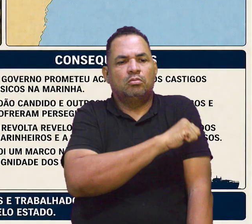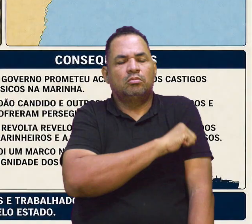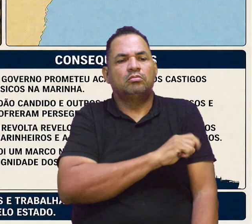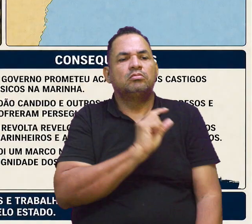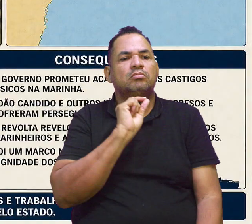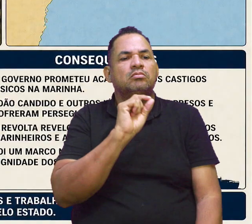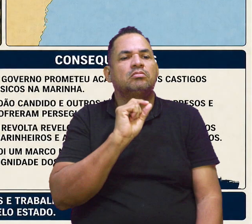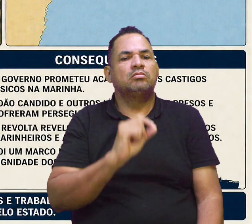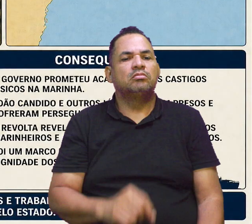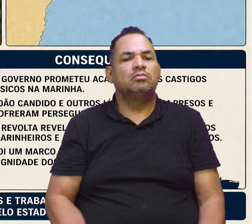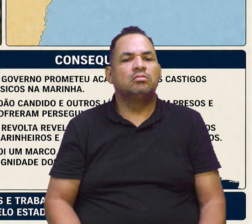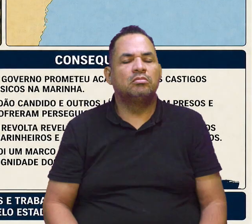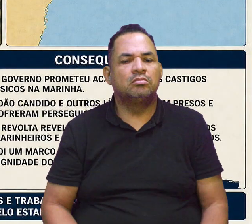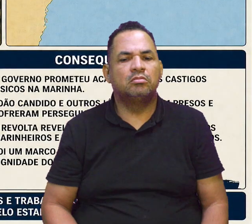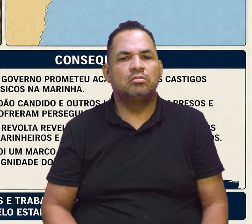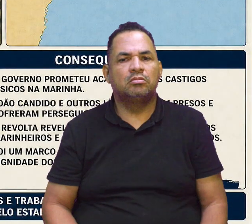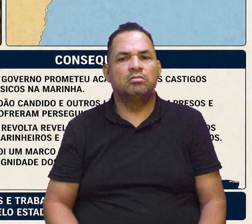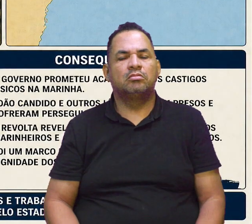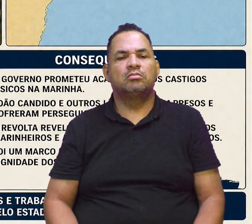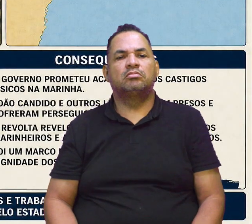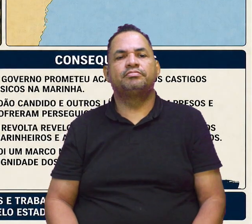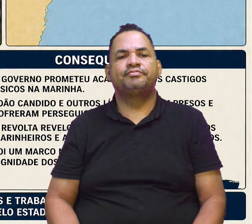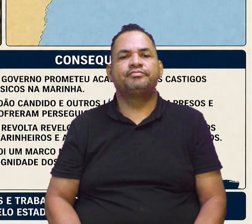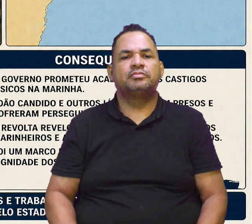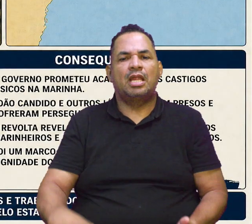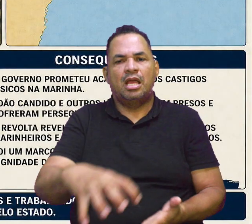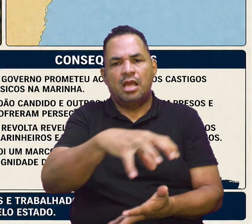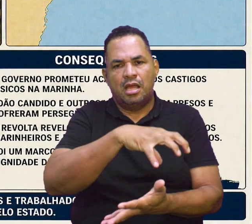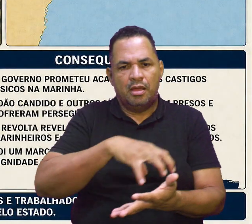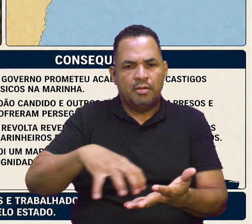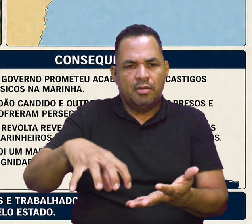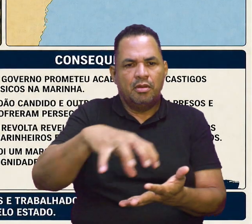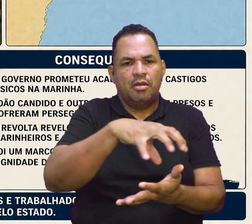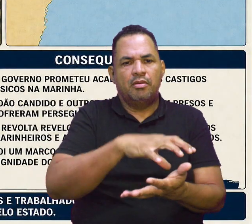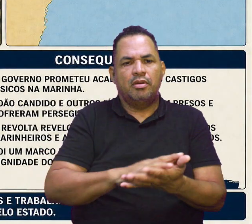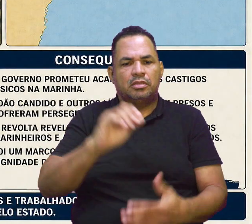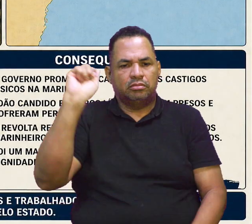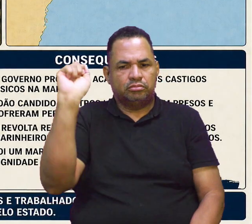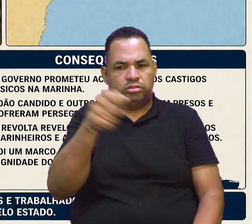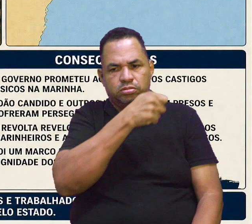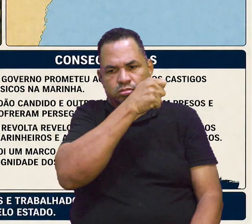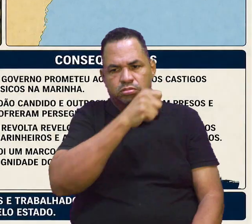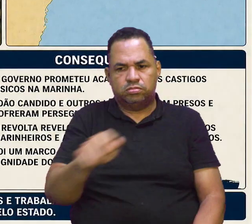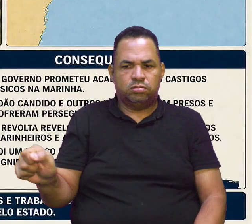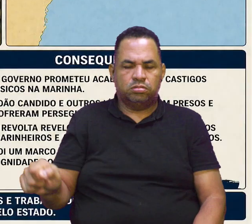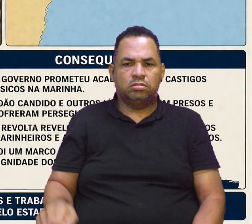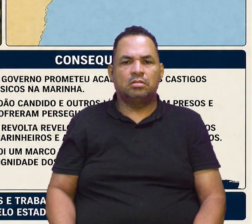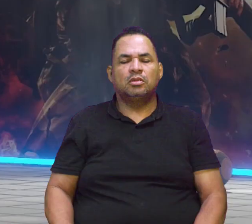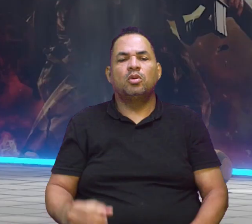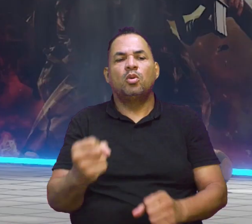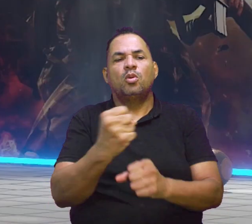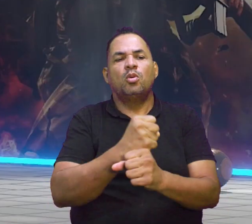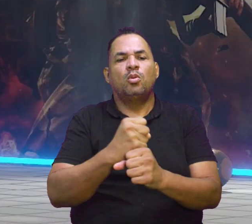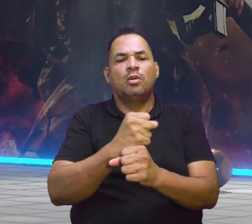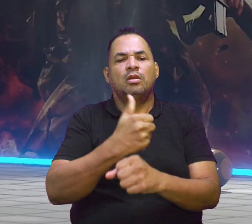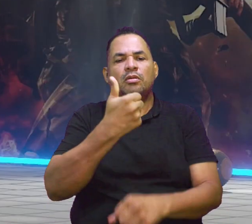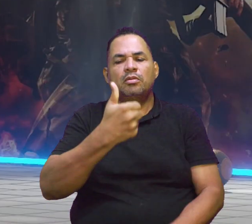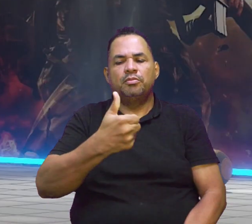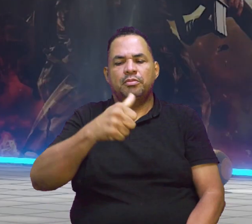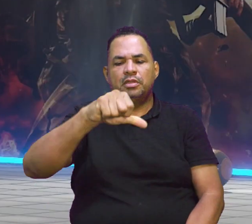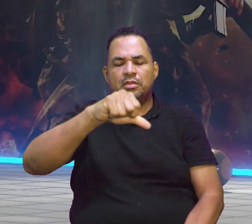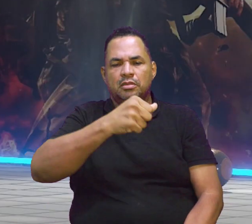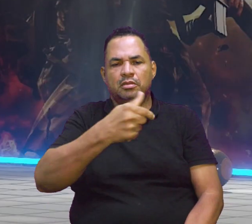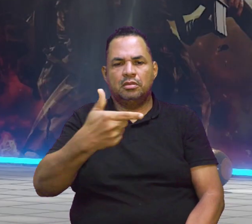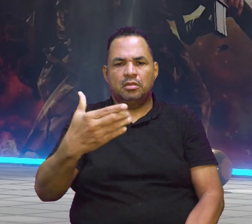vamos entrar na revolta da Chibata em 1910, mais uma vez no Rio de